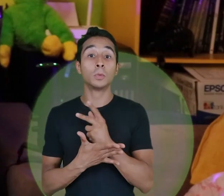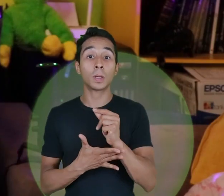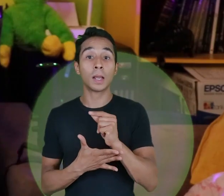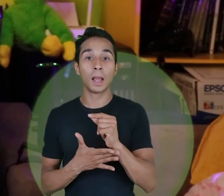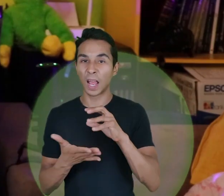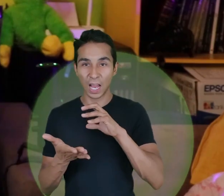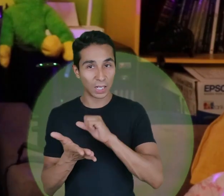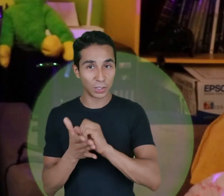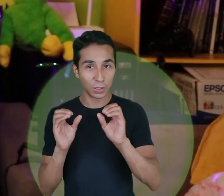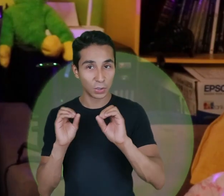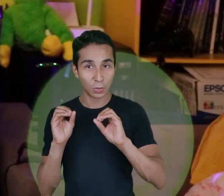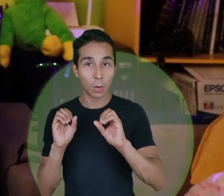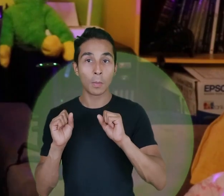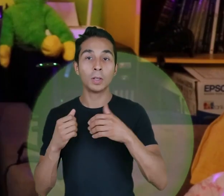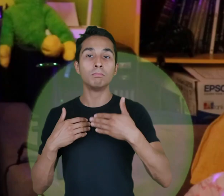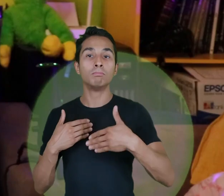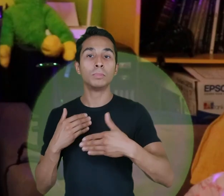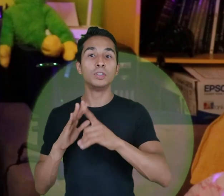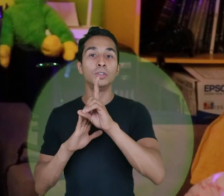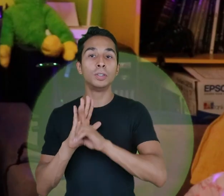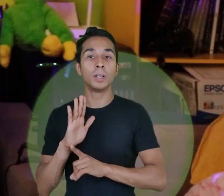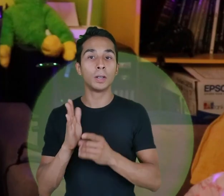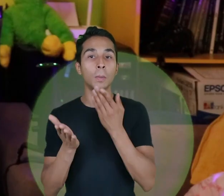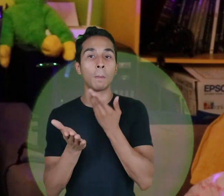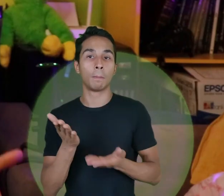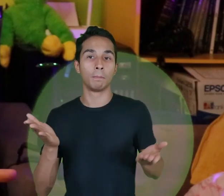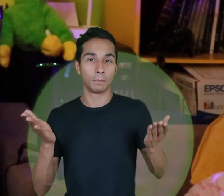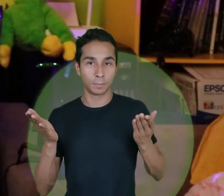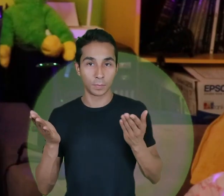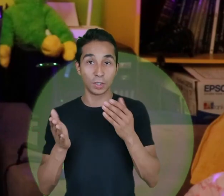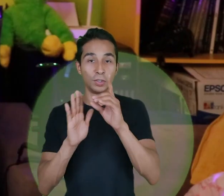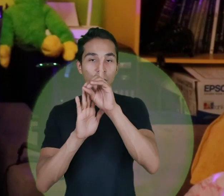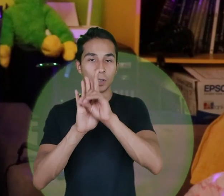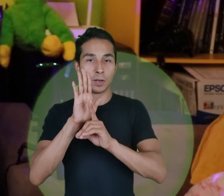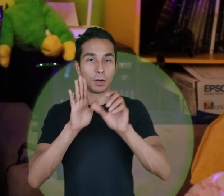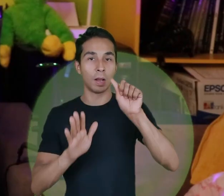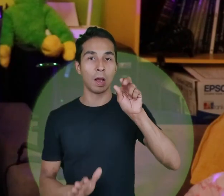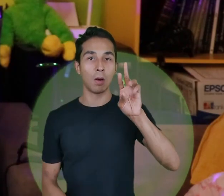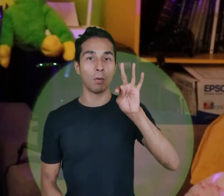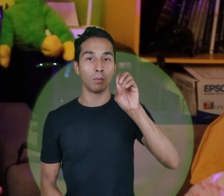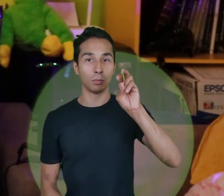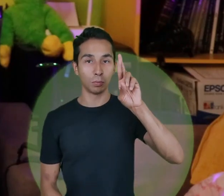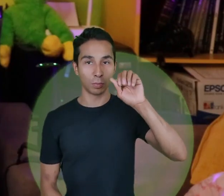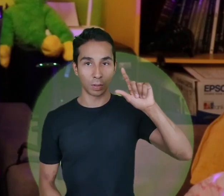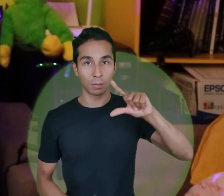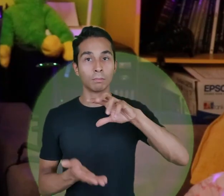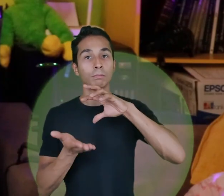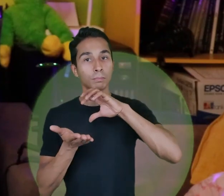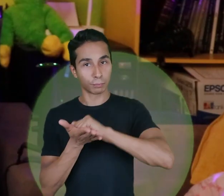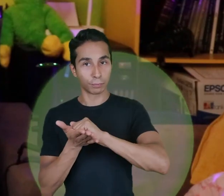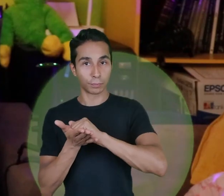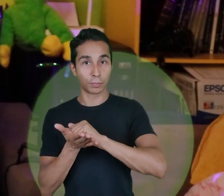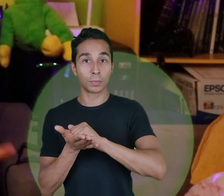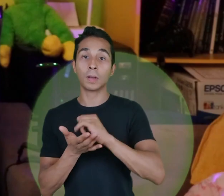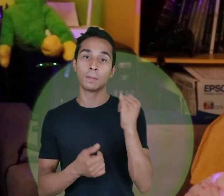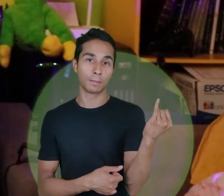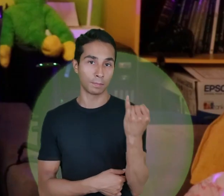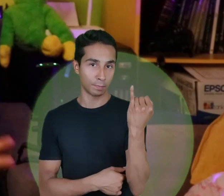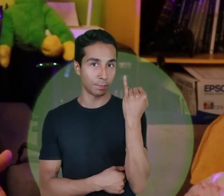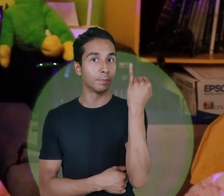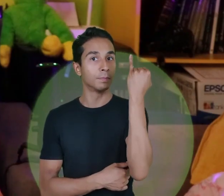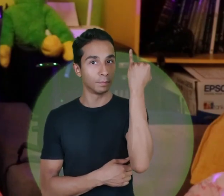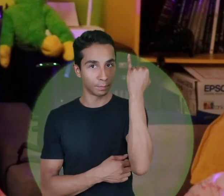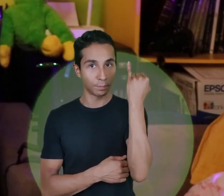perder os direitos autorais sobre isso, então é um importante investimento aí da sua parte, até mesmo também o